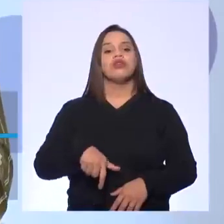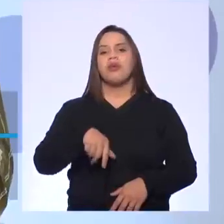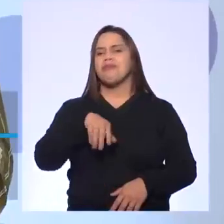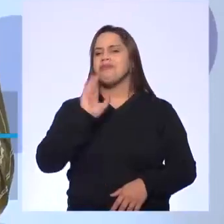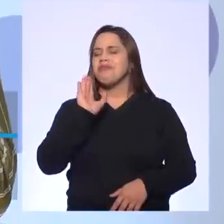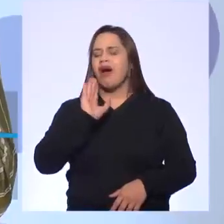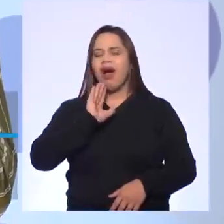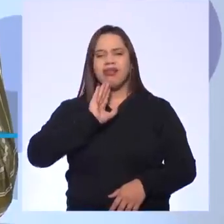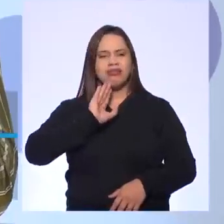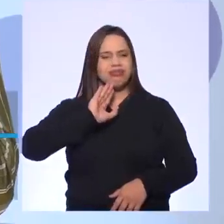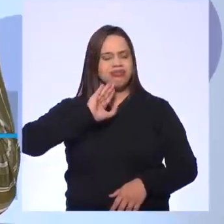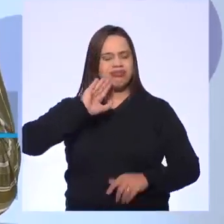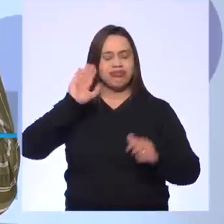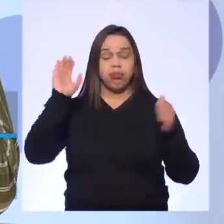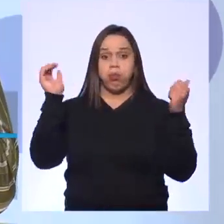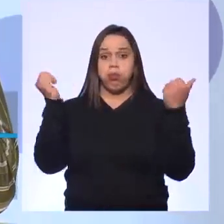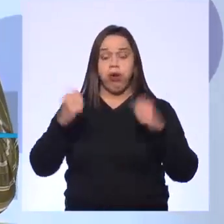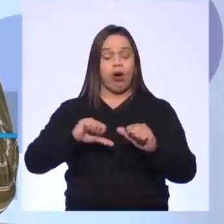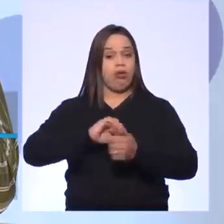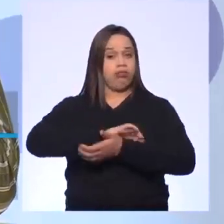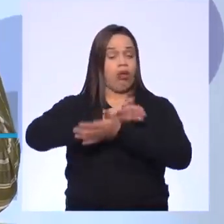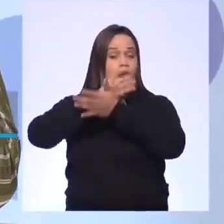história, e ele